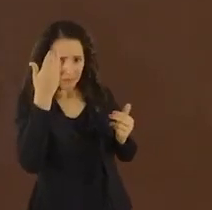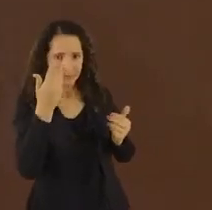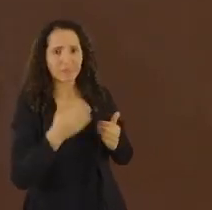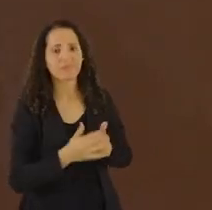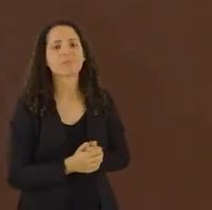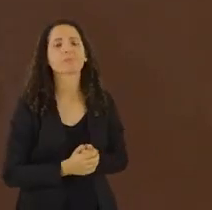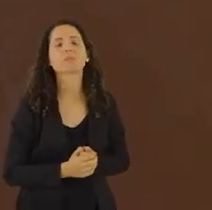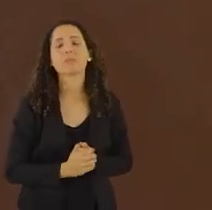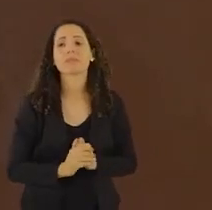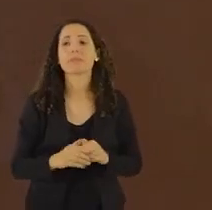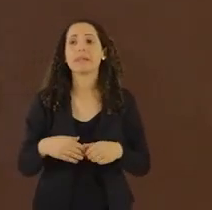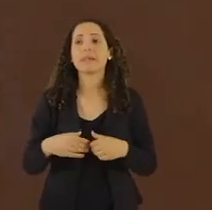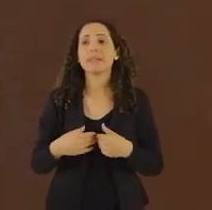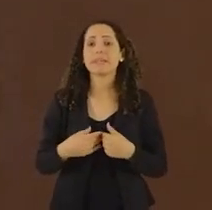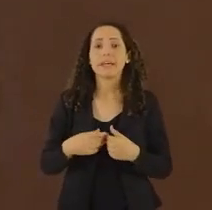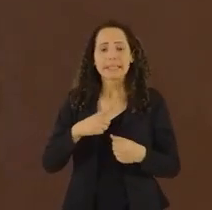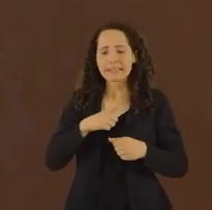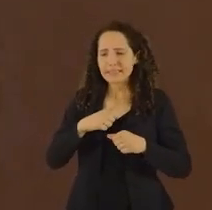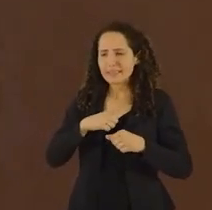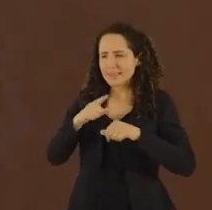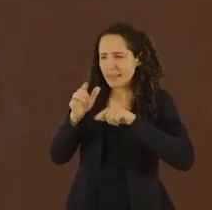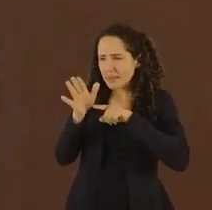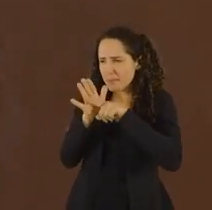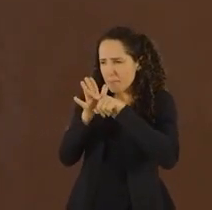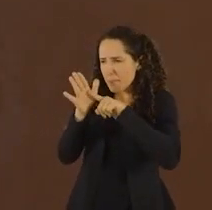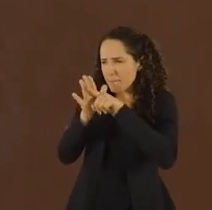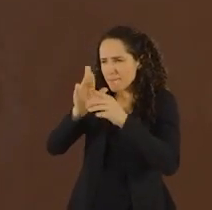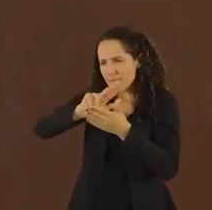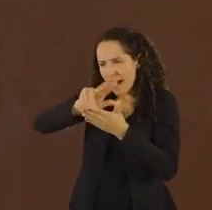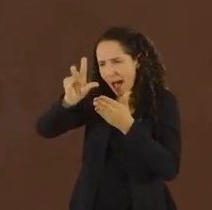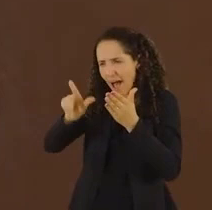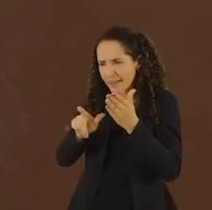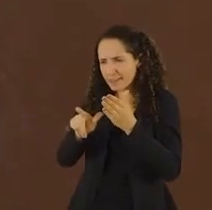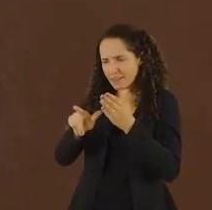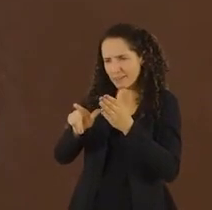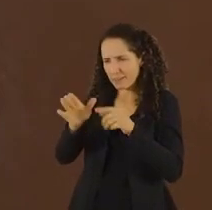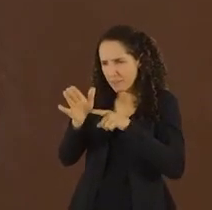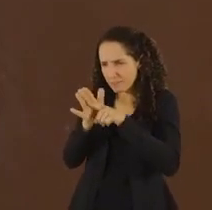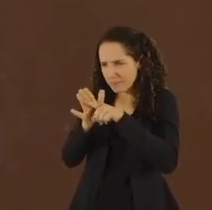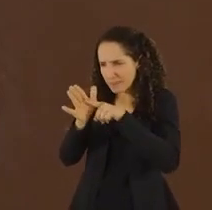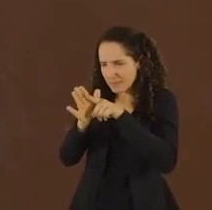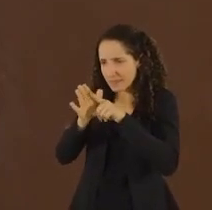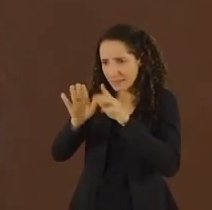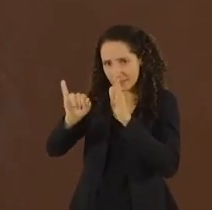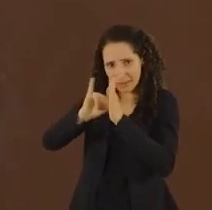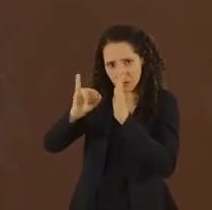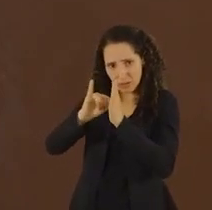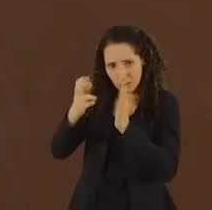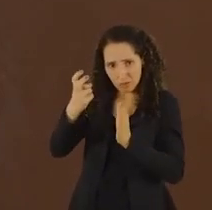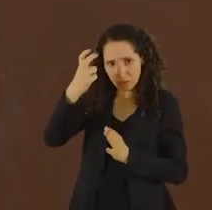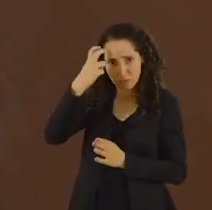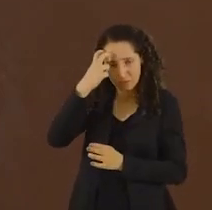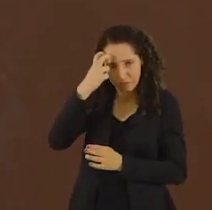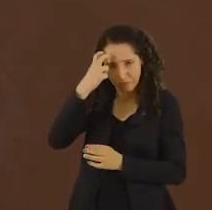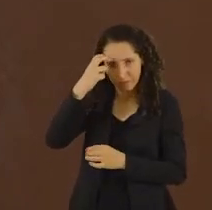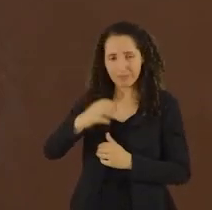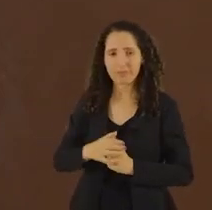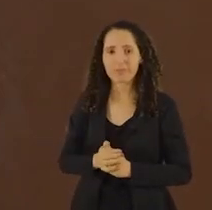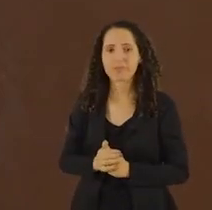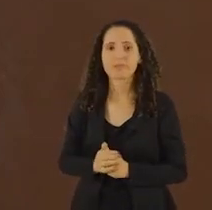existem várias linhas de pesquisa no campo das identidades culturais se você parte do princípio